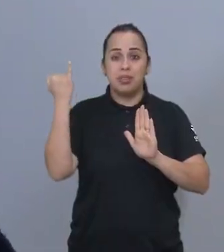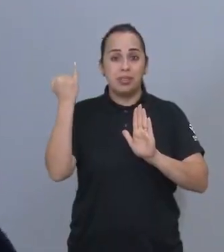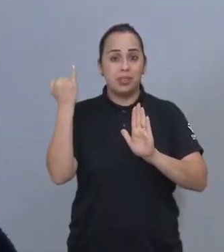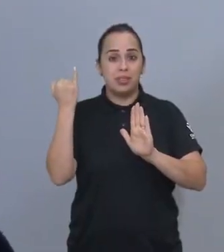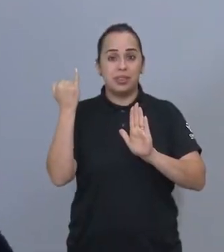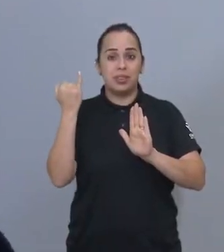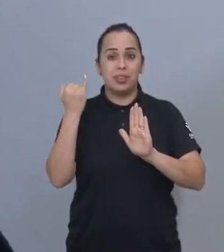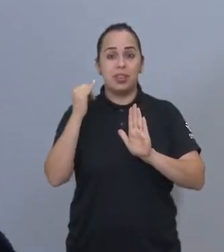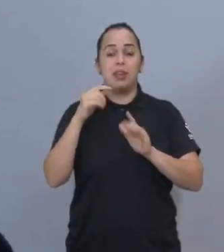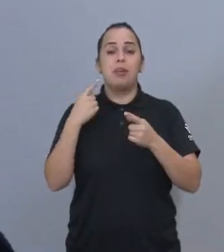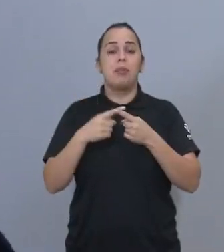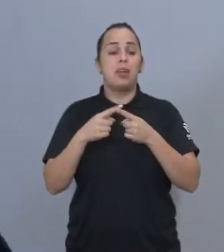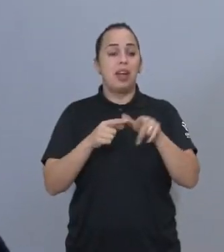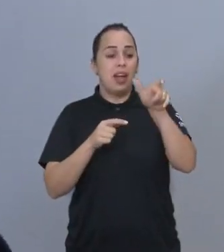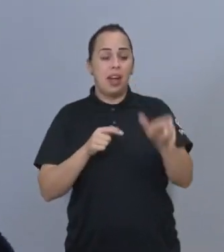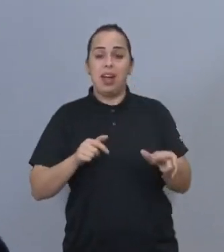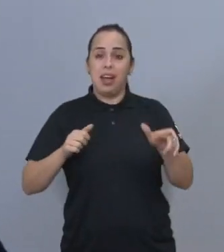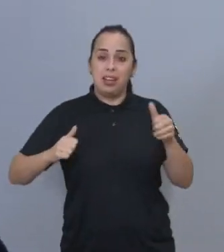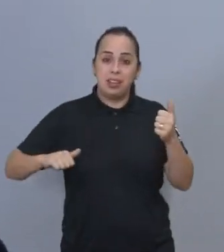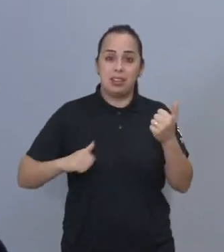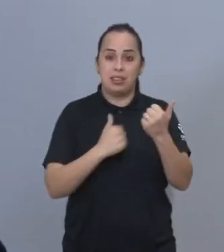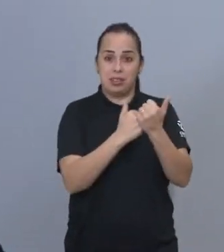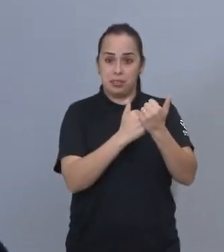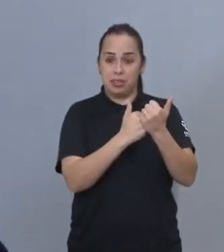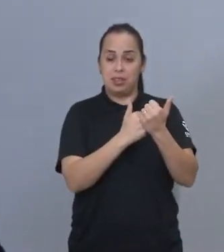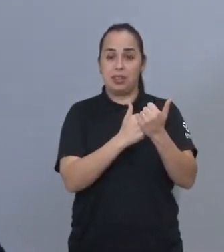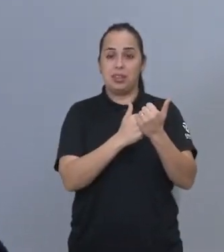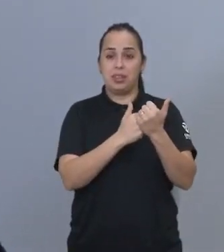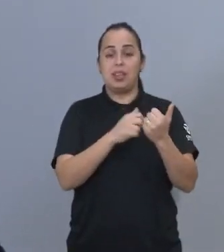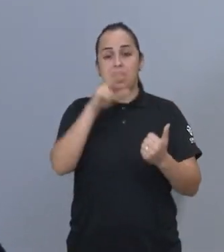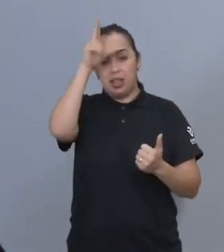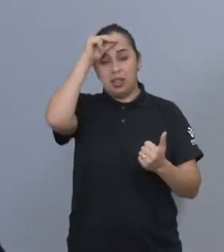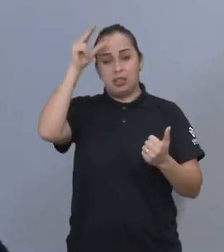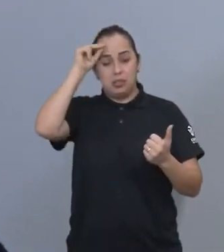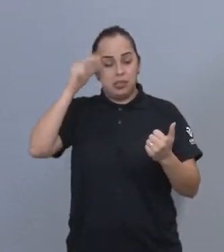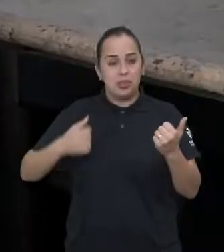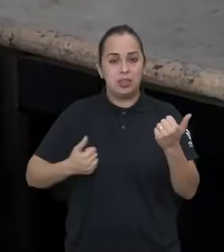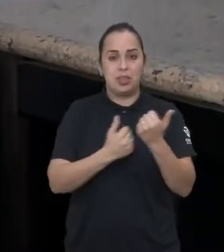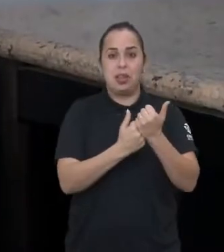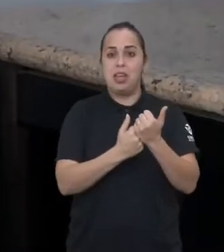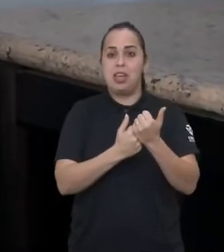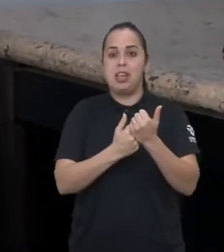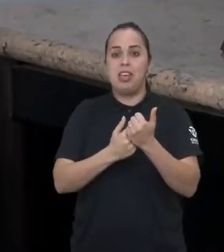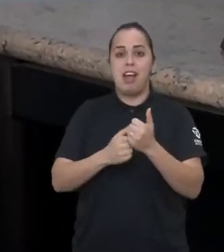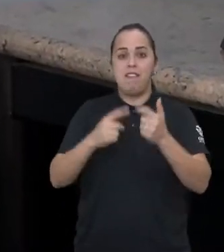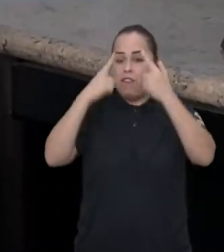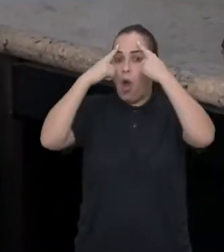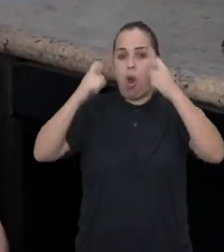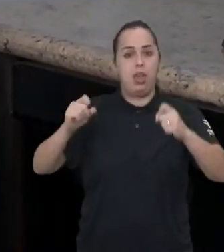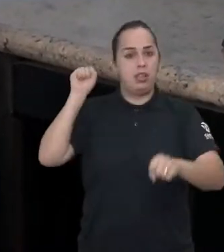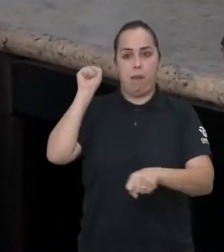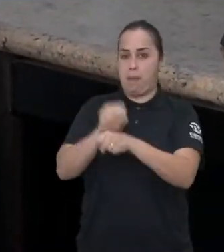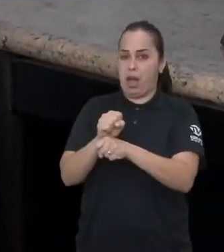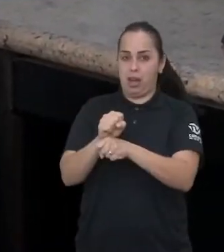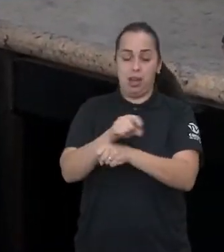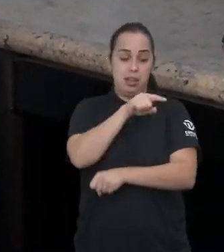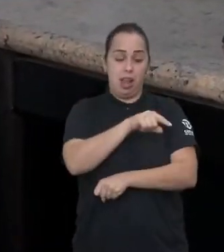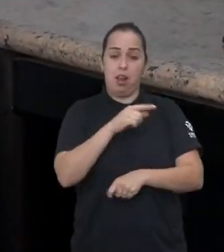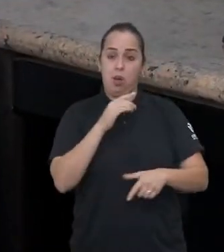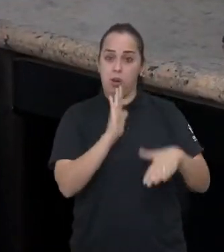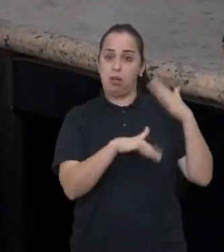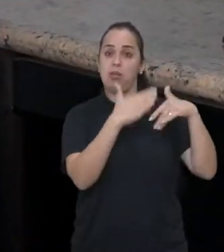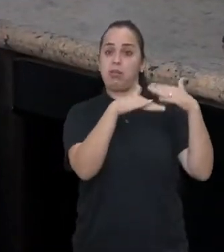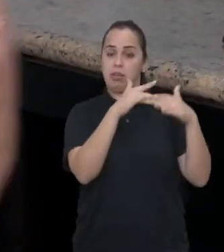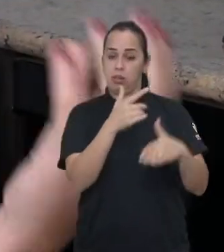são importantes para que as mulheres tenham suporte necessário por parte do governo para poder competir com a violência